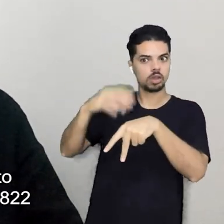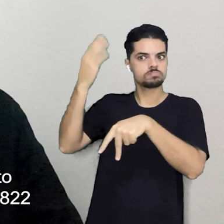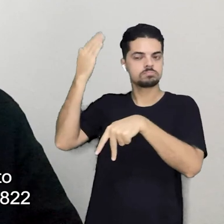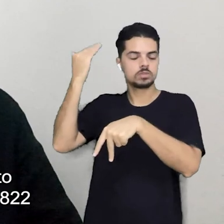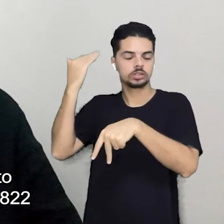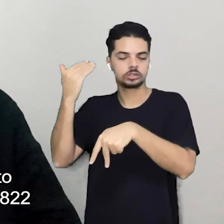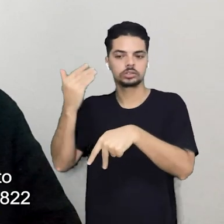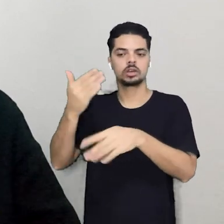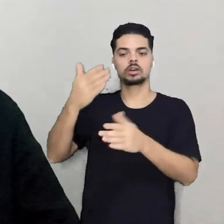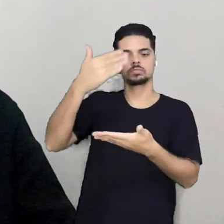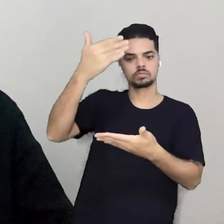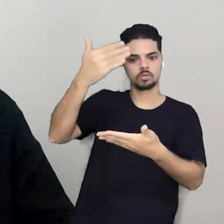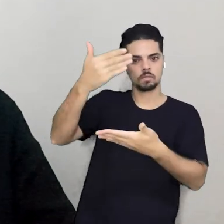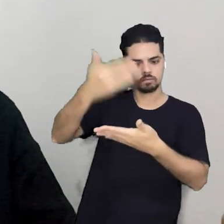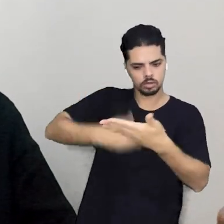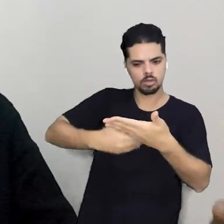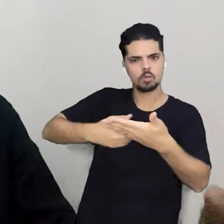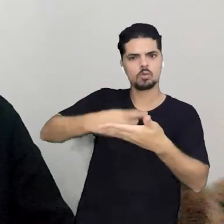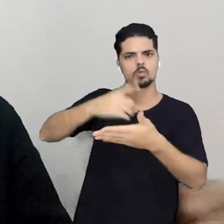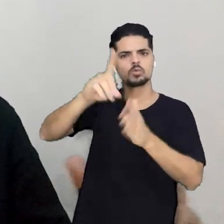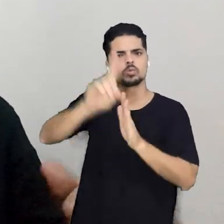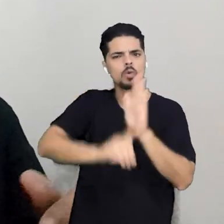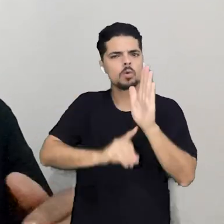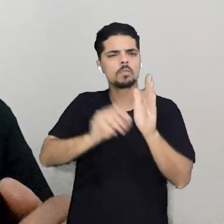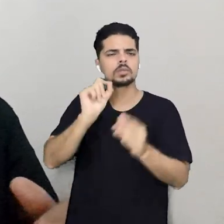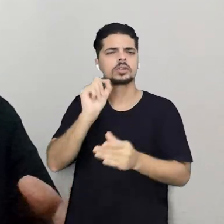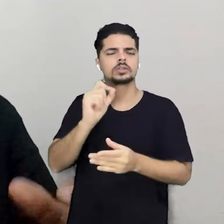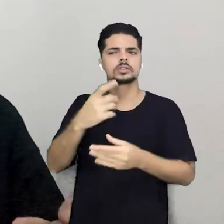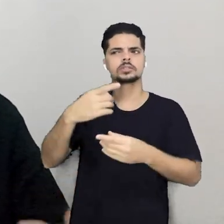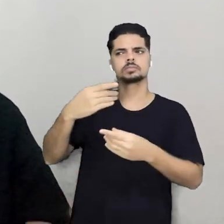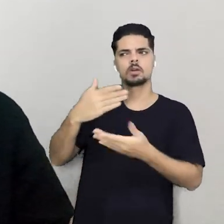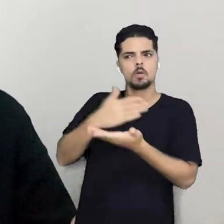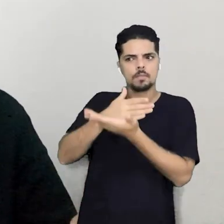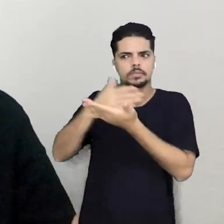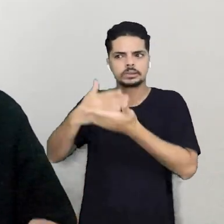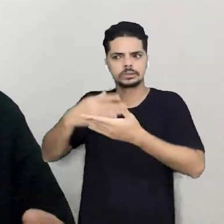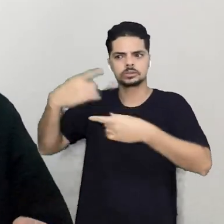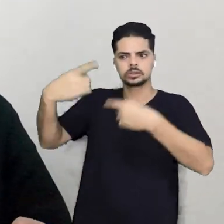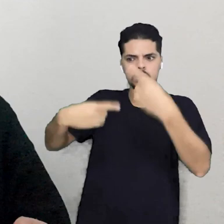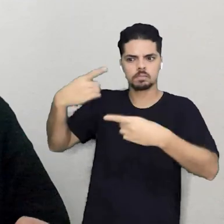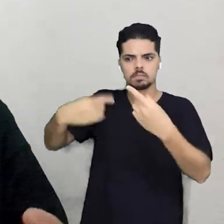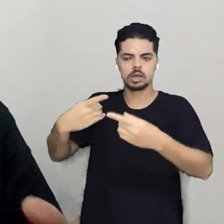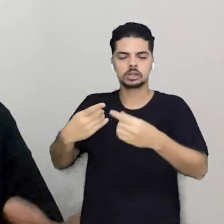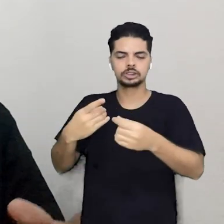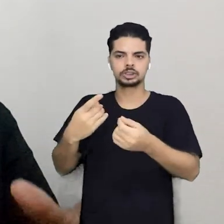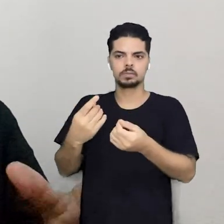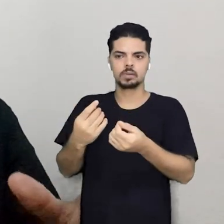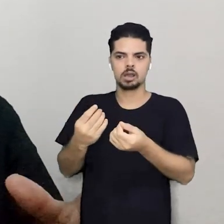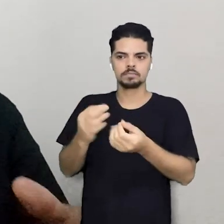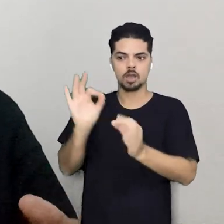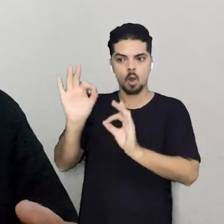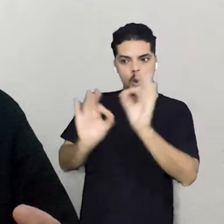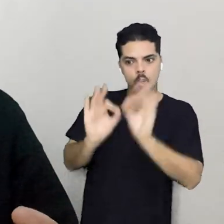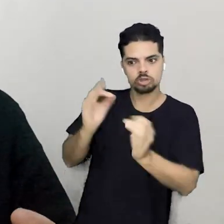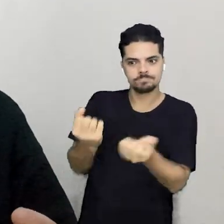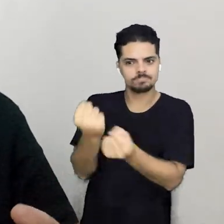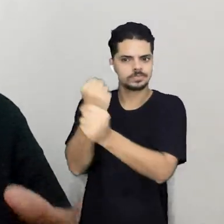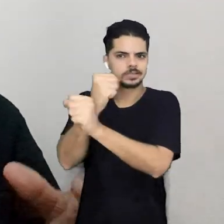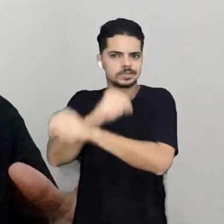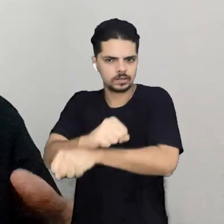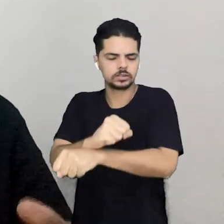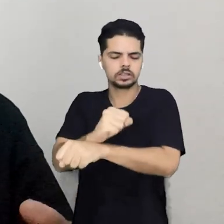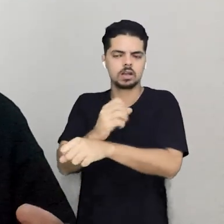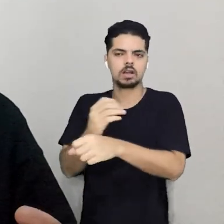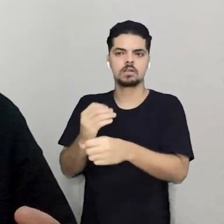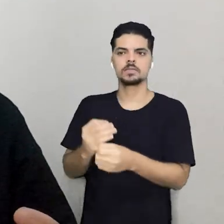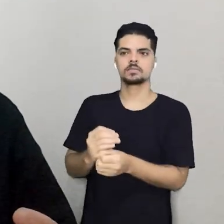setembro de 1822, permitiu que ocorressem debates de alguns temas, como a manutenção da escravidão, a